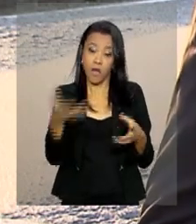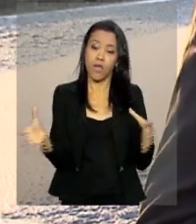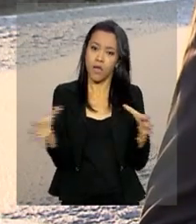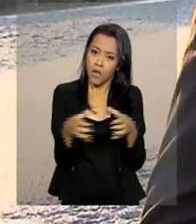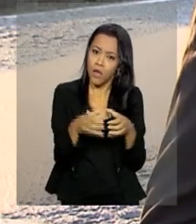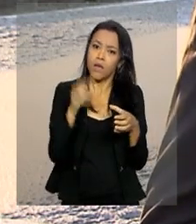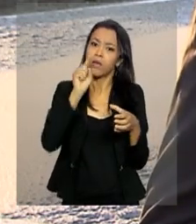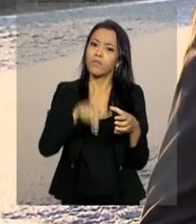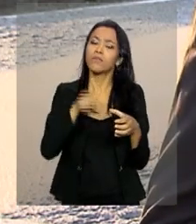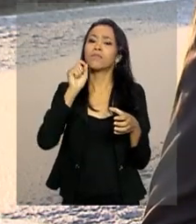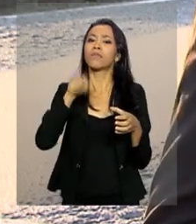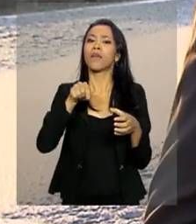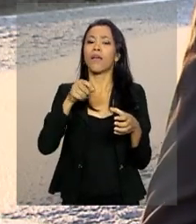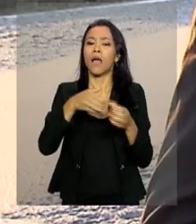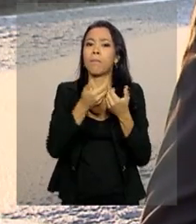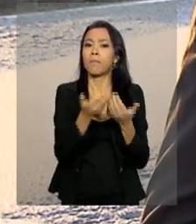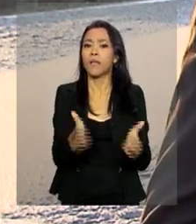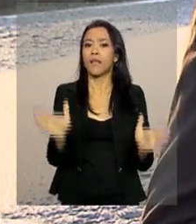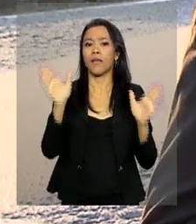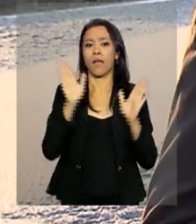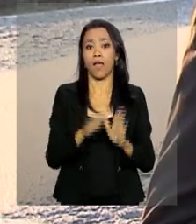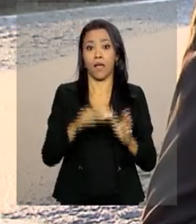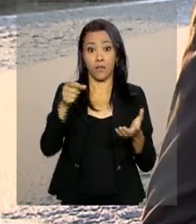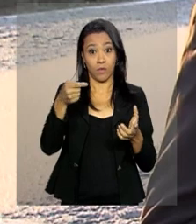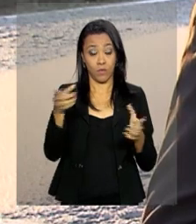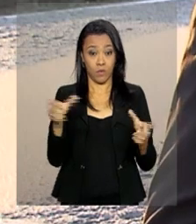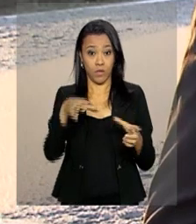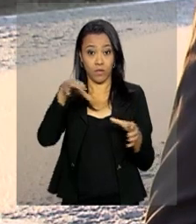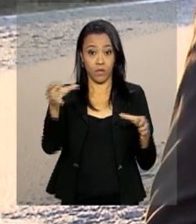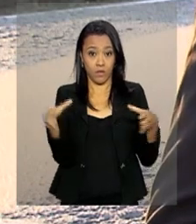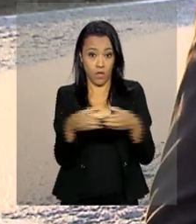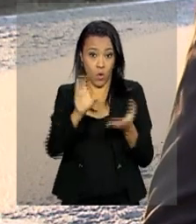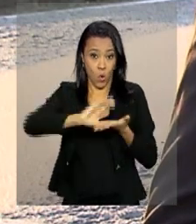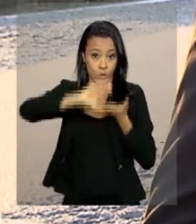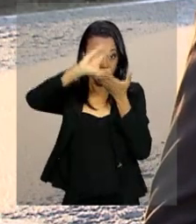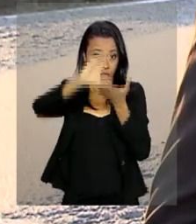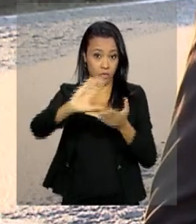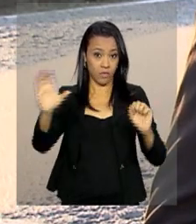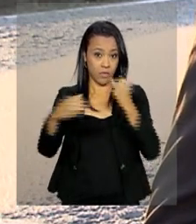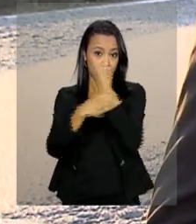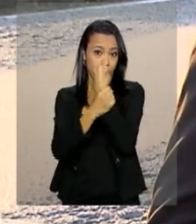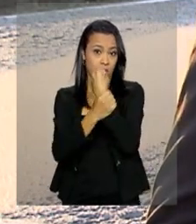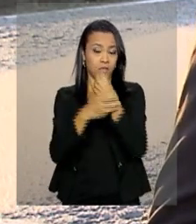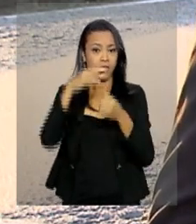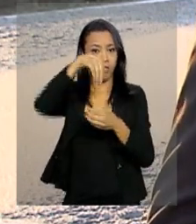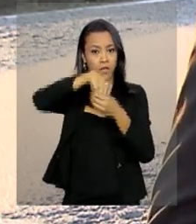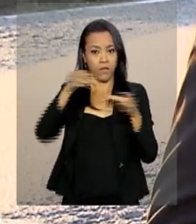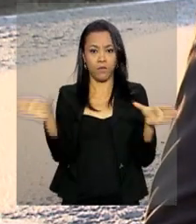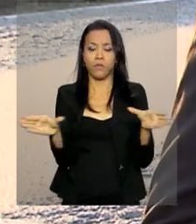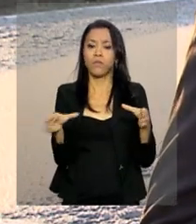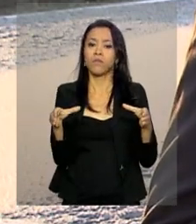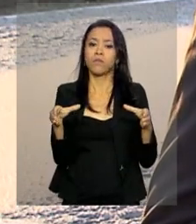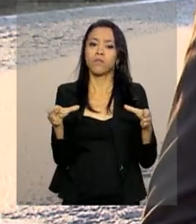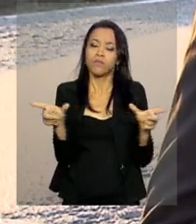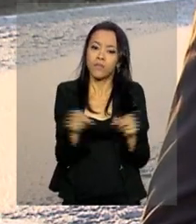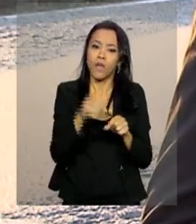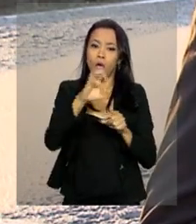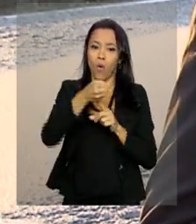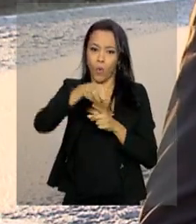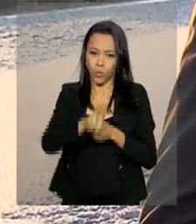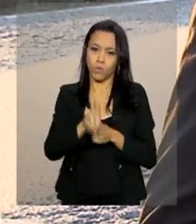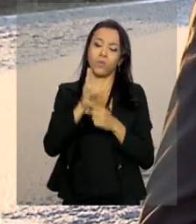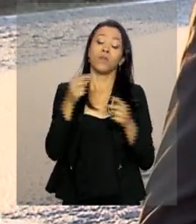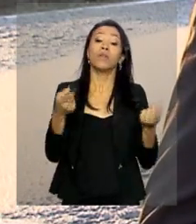defesa da reforma e ampliação do Conselho de Segurança das Nações Unidas e cooperam em várias áreas também